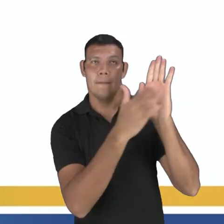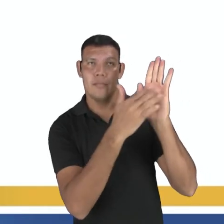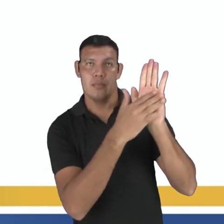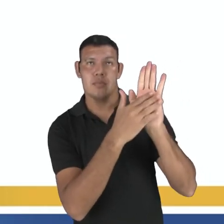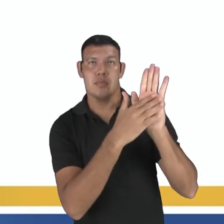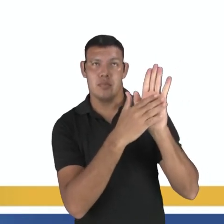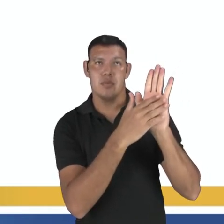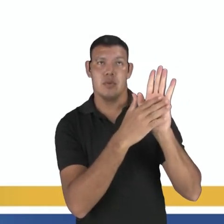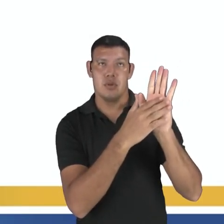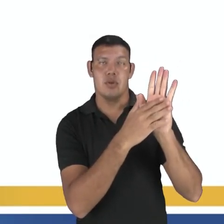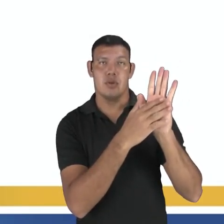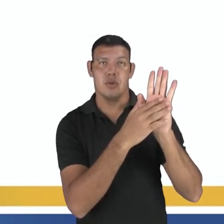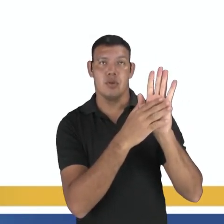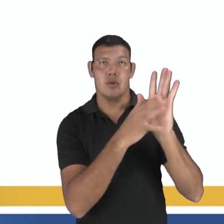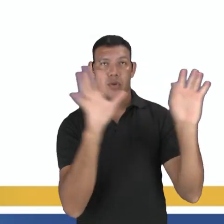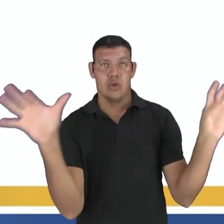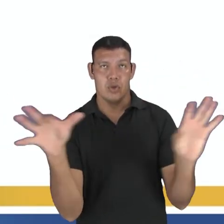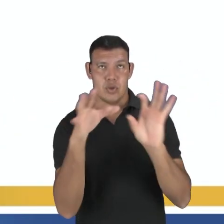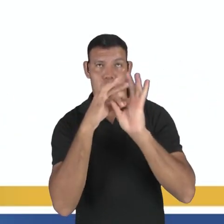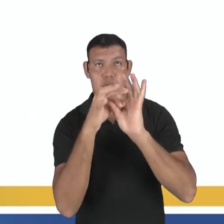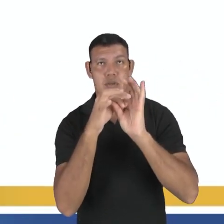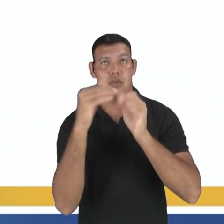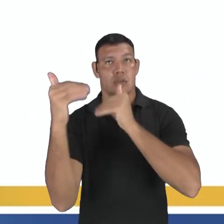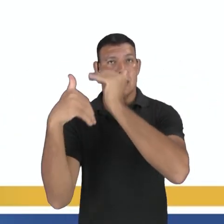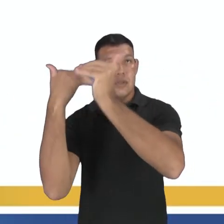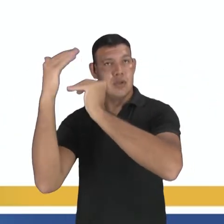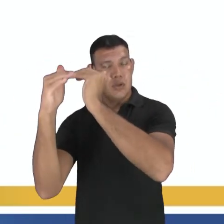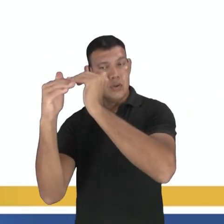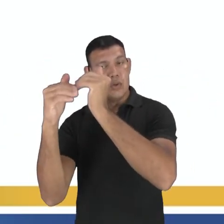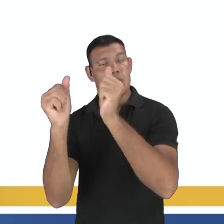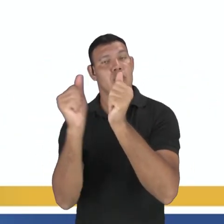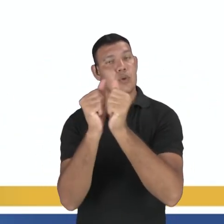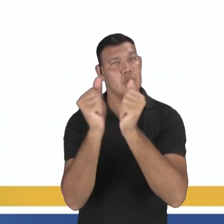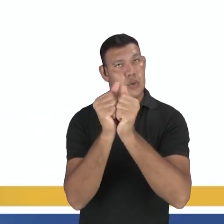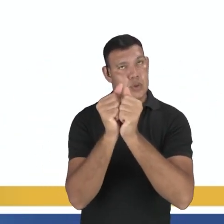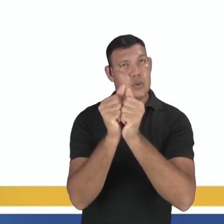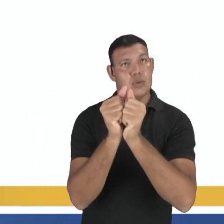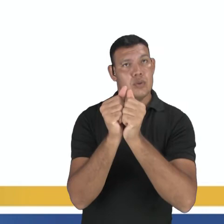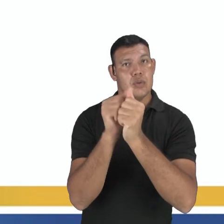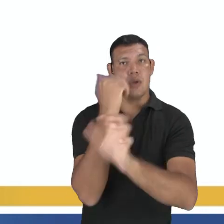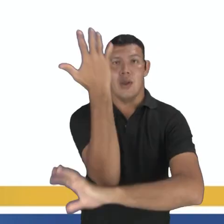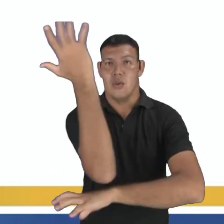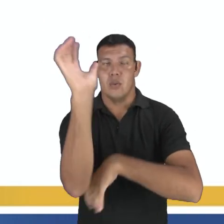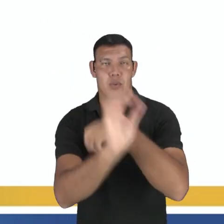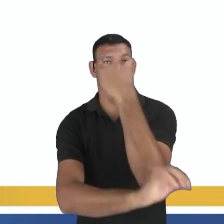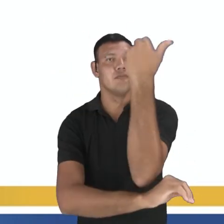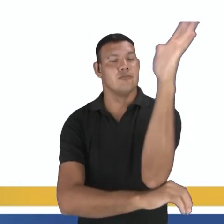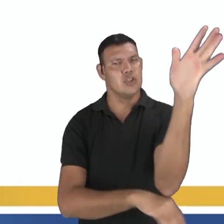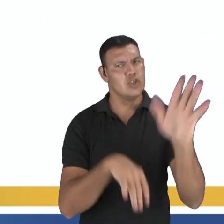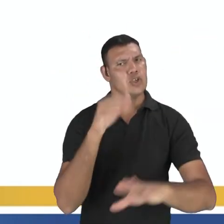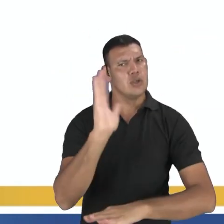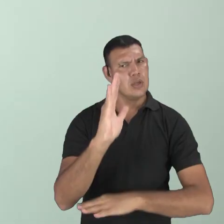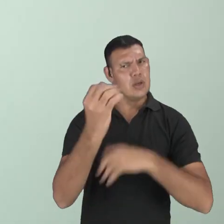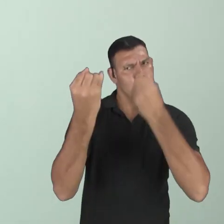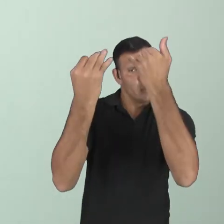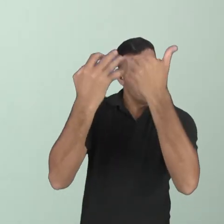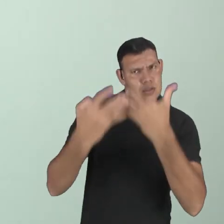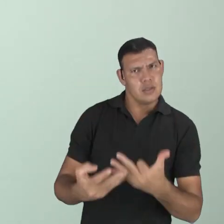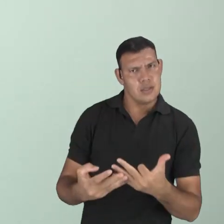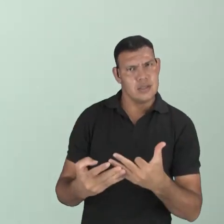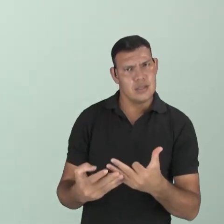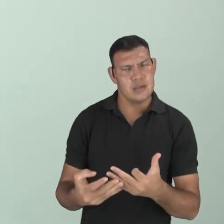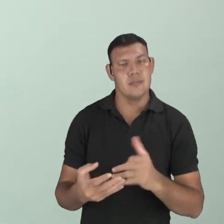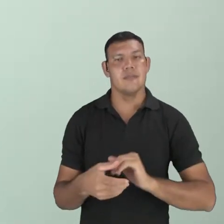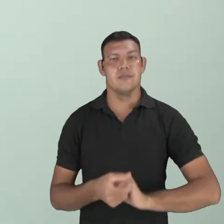meio ambiente. Então, como eu já falei para vocês, quando nós falamos de desenvolvimento sustentável, nós não estamos